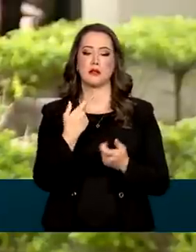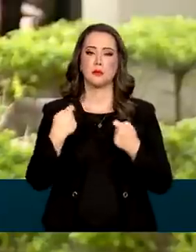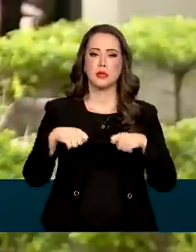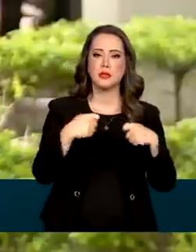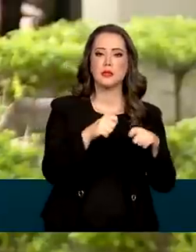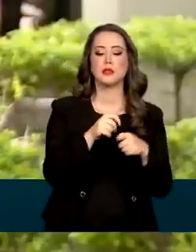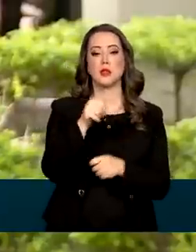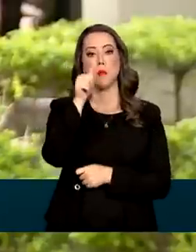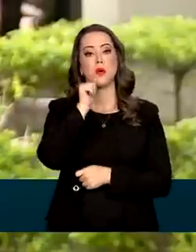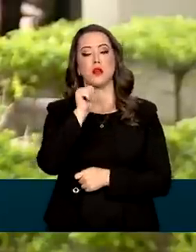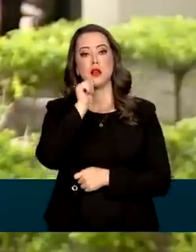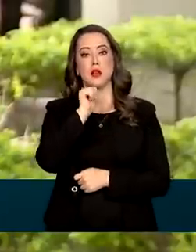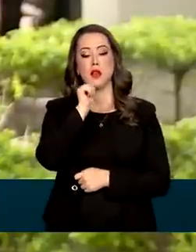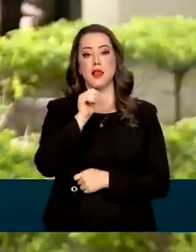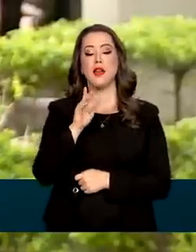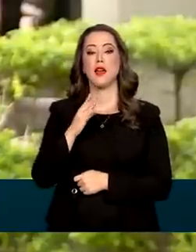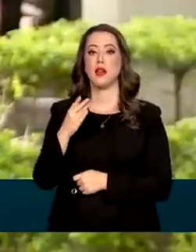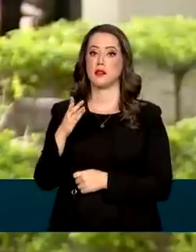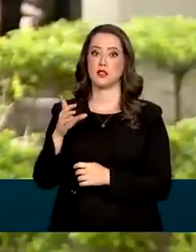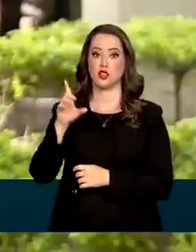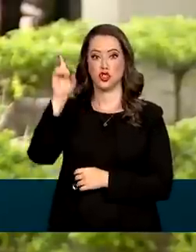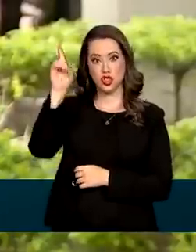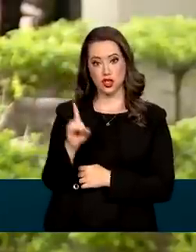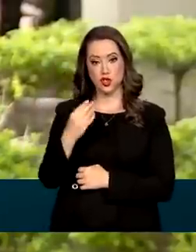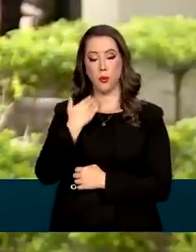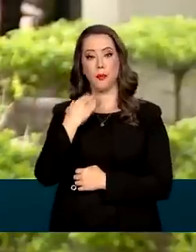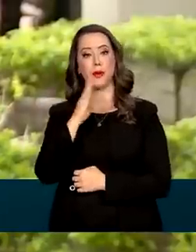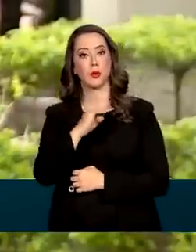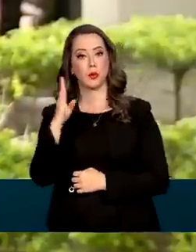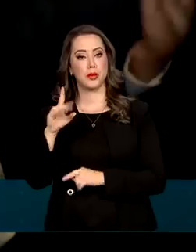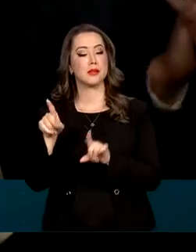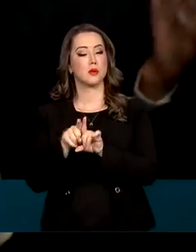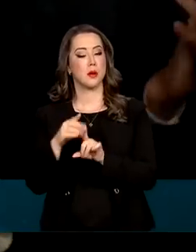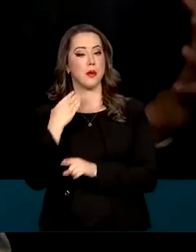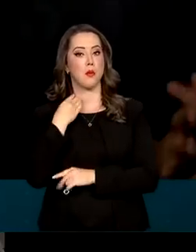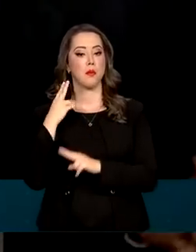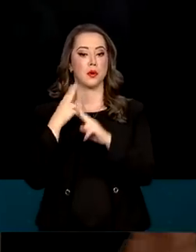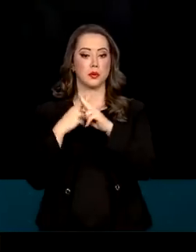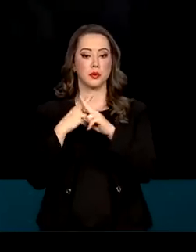assumir a direção do Banco do Brasil e da Caixa Econômica Federal